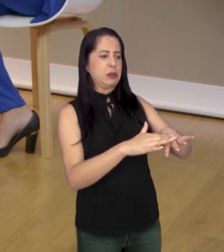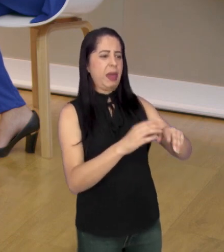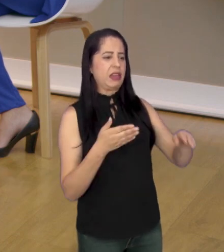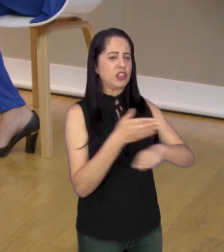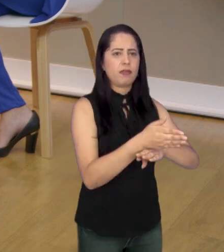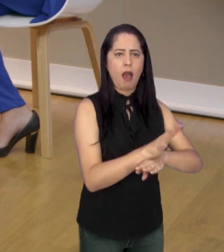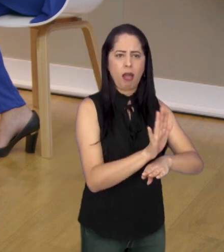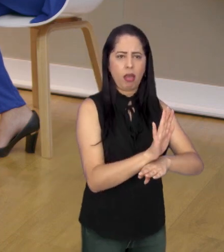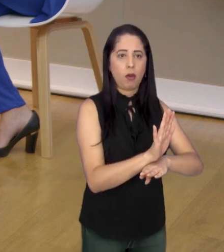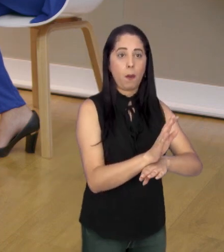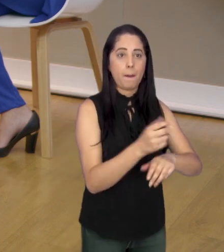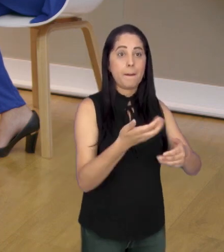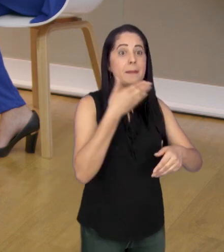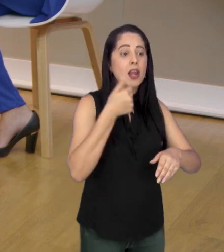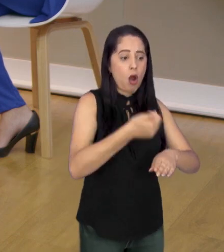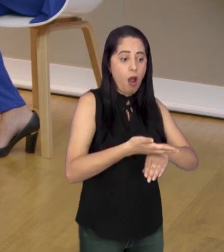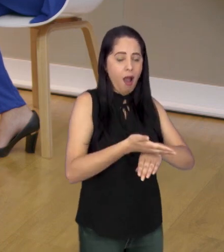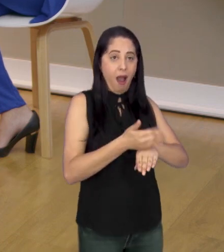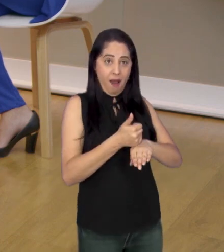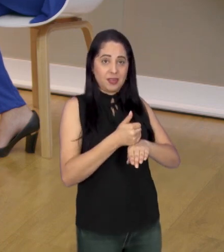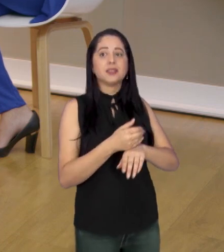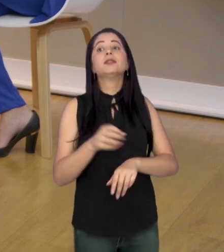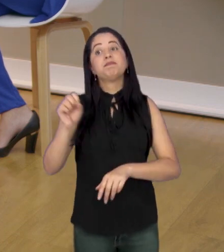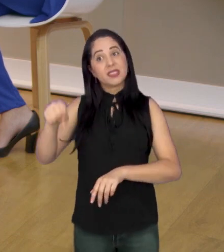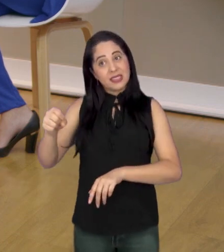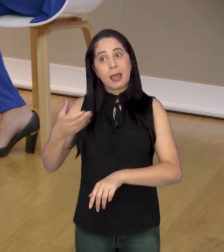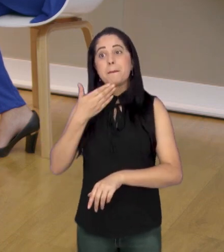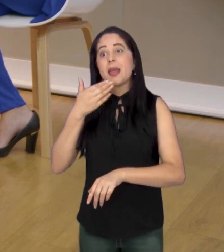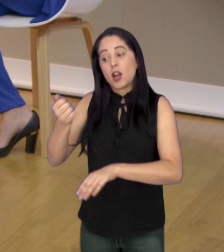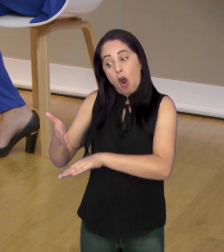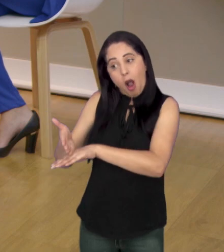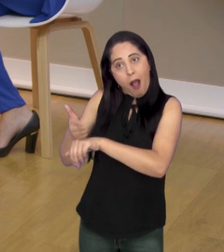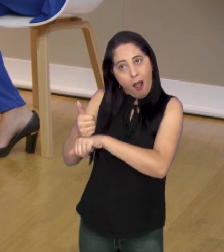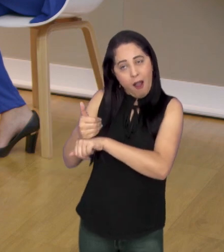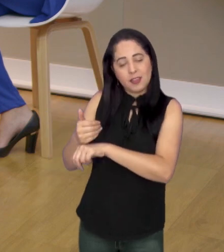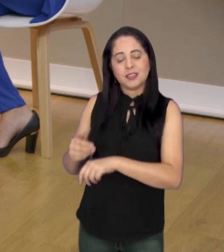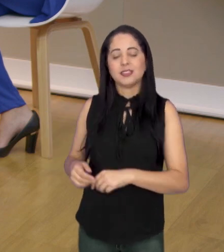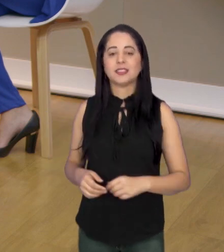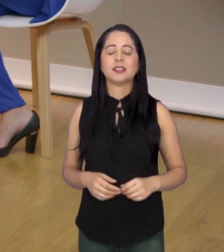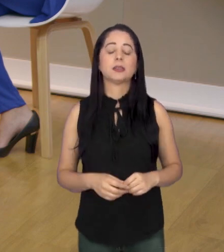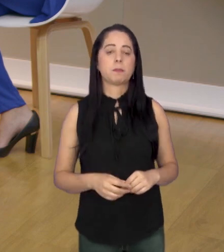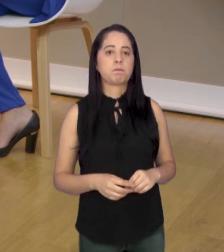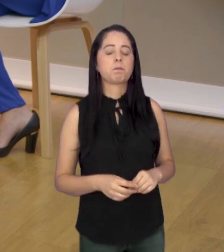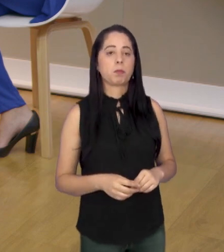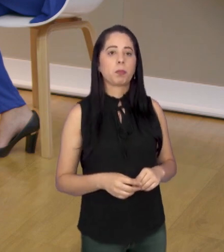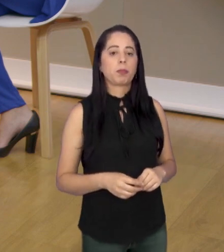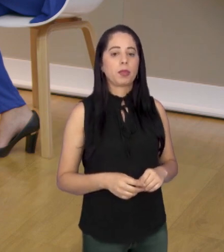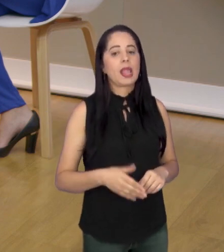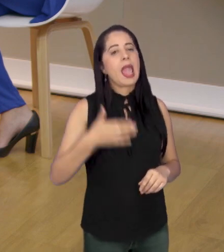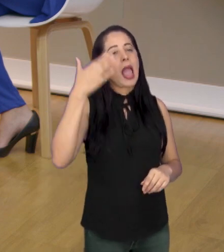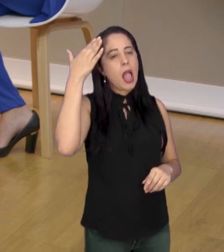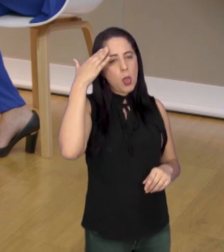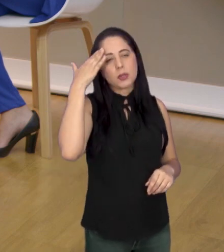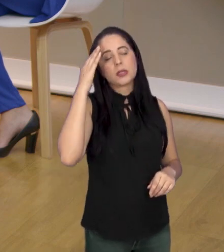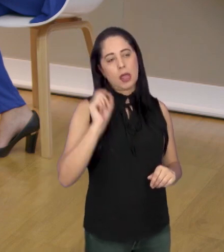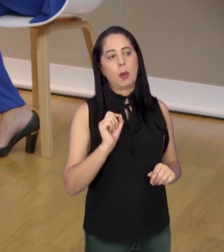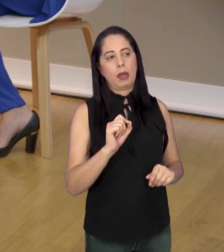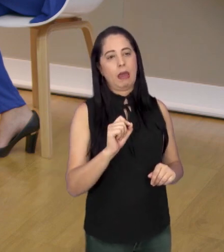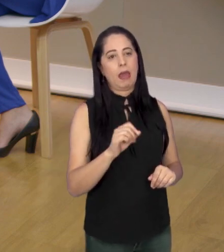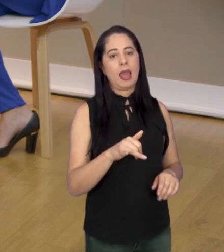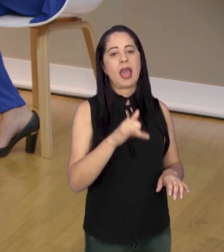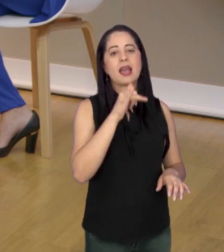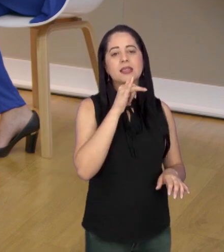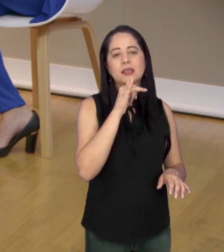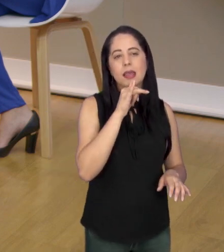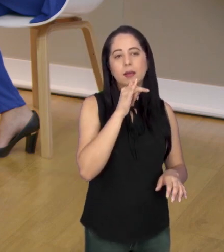naturopata. Essa é a ideia, a gente procurar não esperar, antes. Já começar antes. Ótimo. E eu sei que quando a pessoa procura um naturopata,